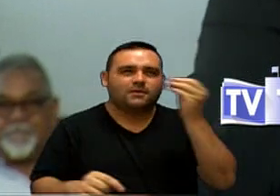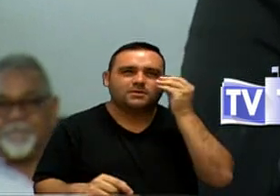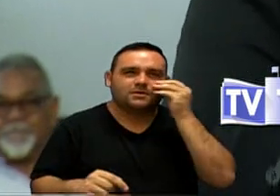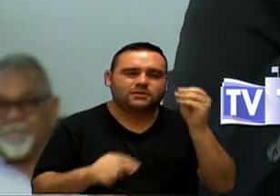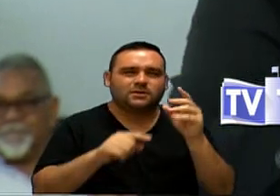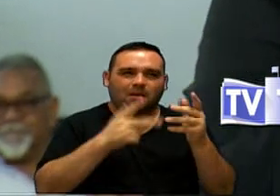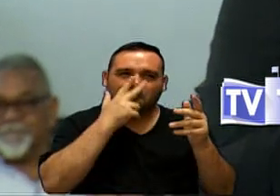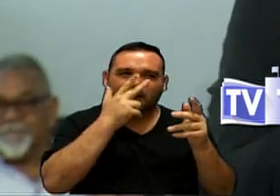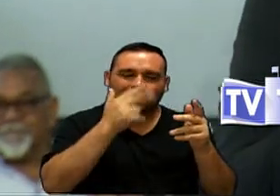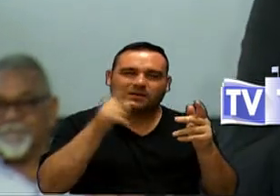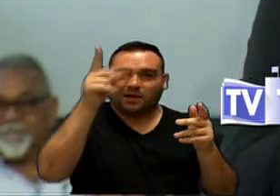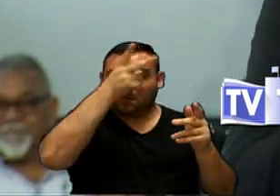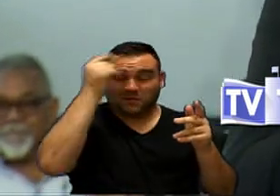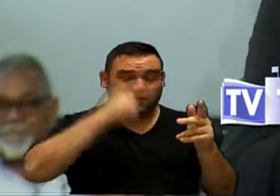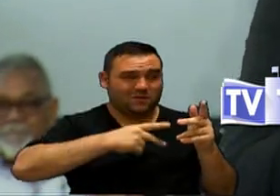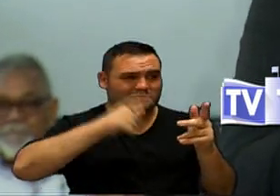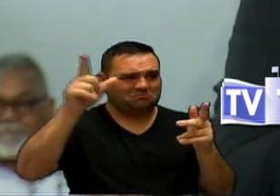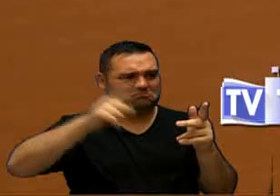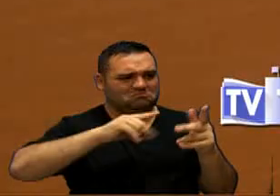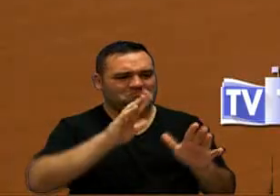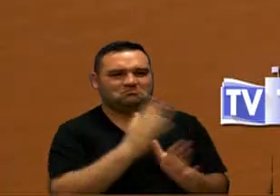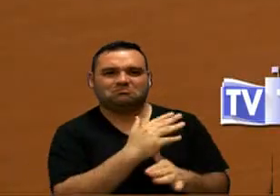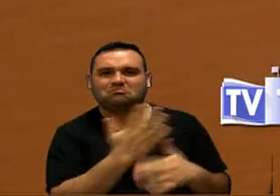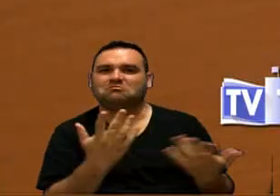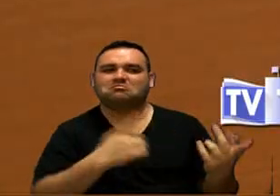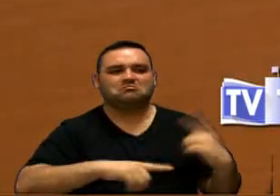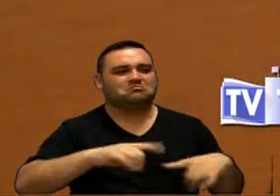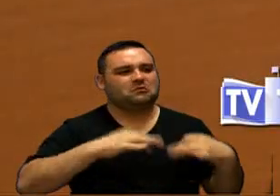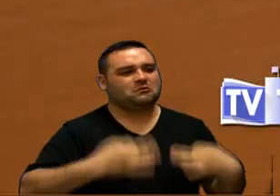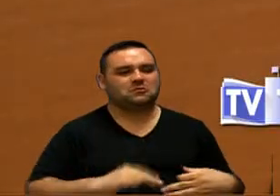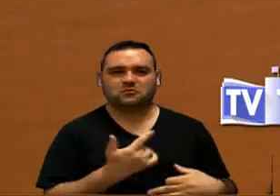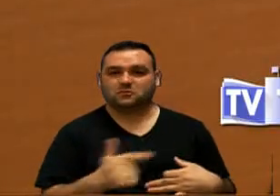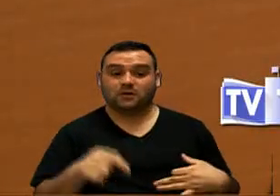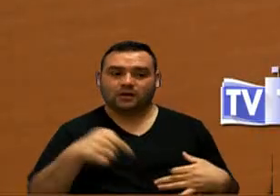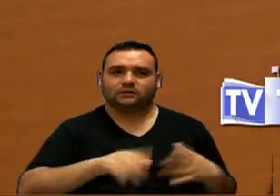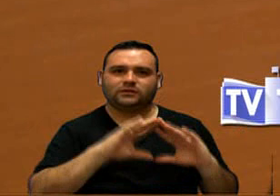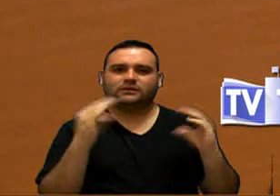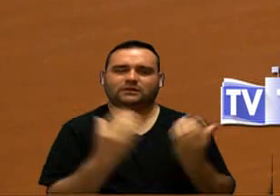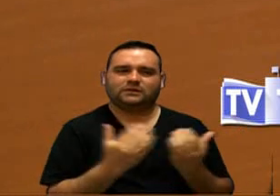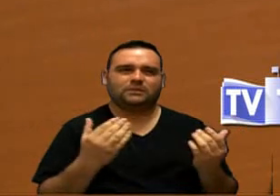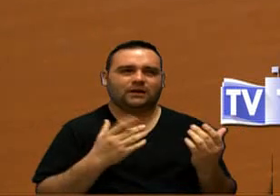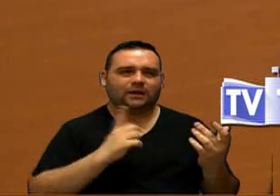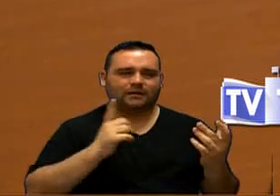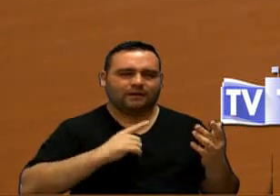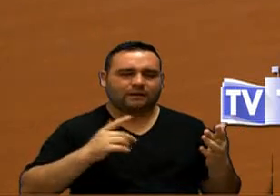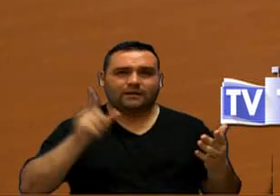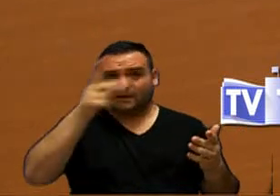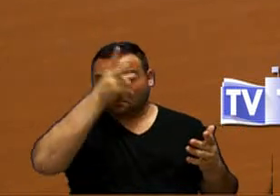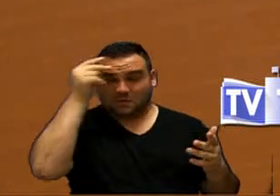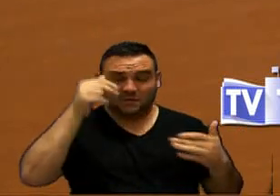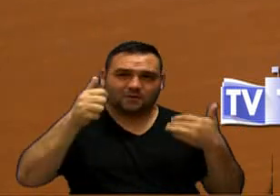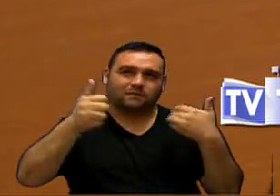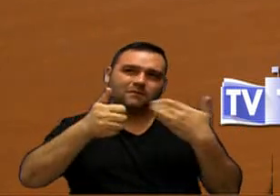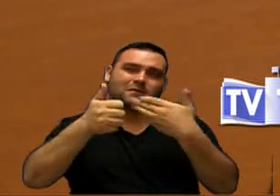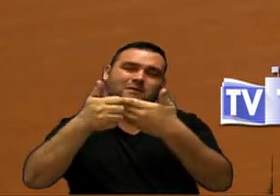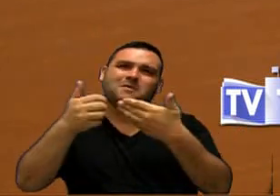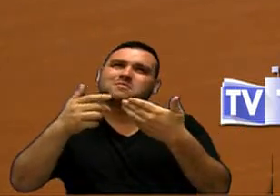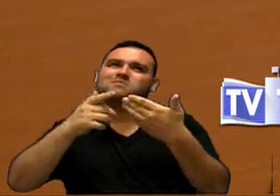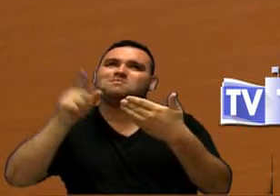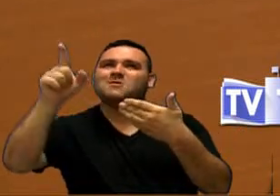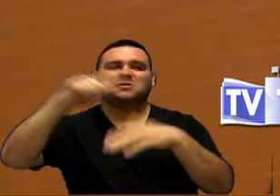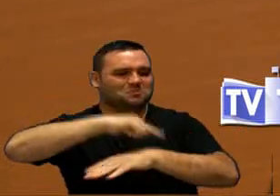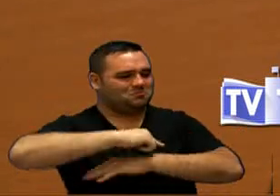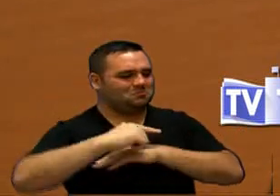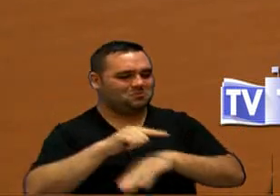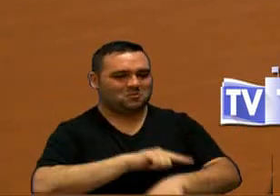haver ingerência do Poder Executivo nessa casa, e quanto mais essa casa se aproxima do Executivo, menor é o